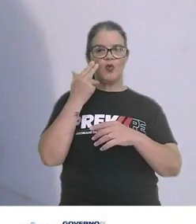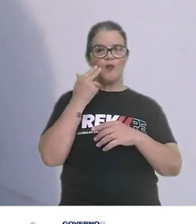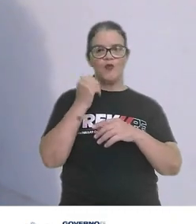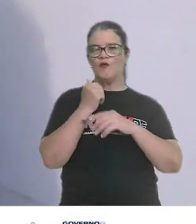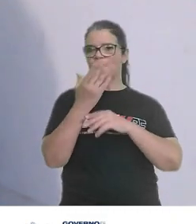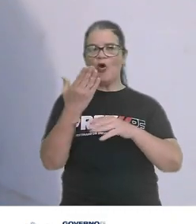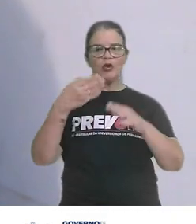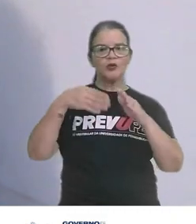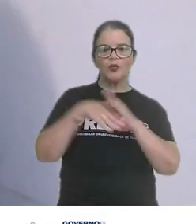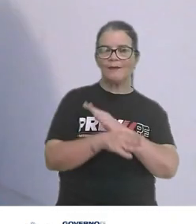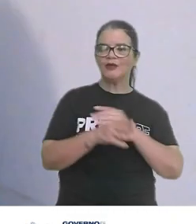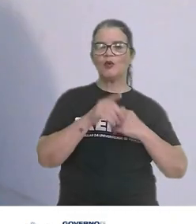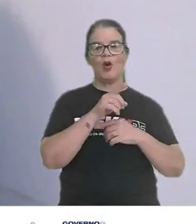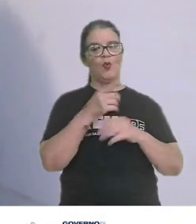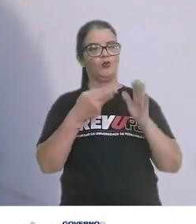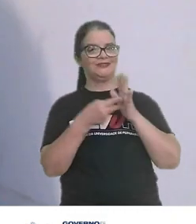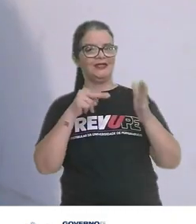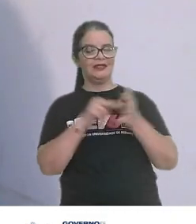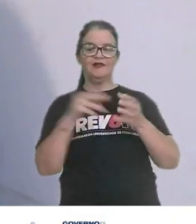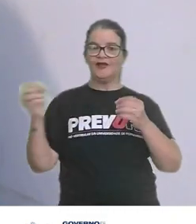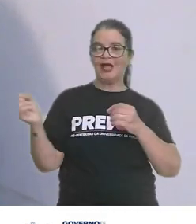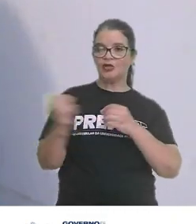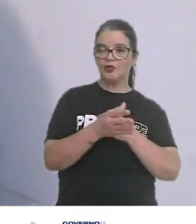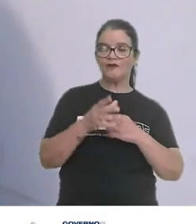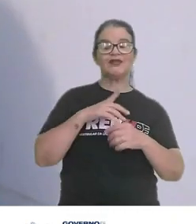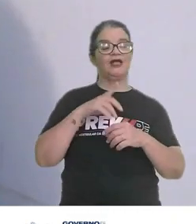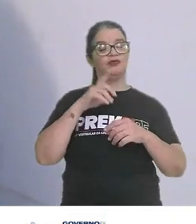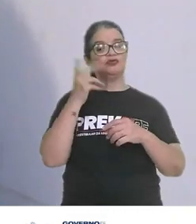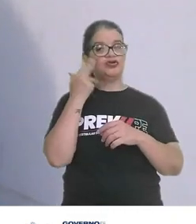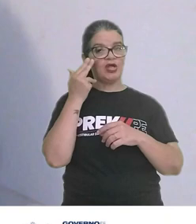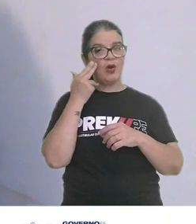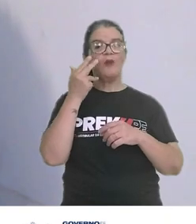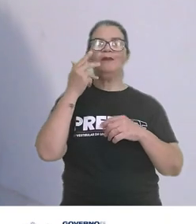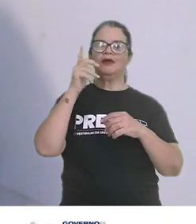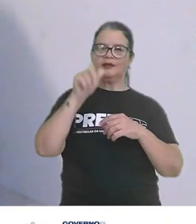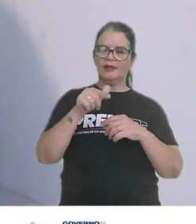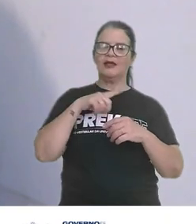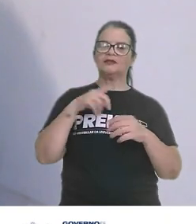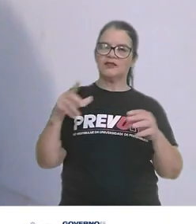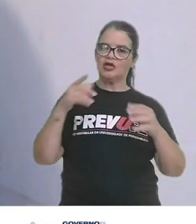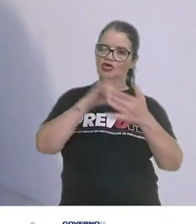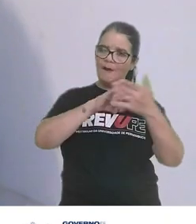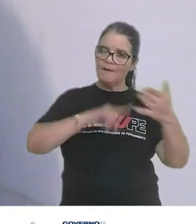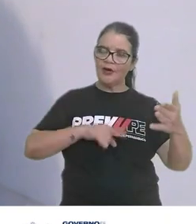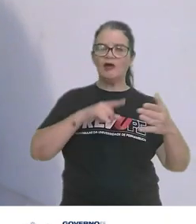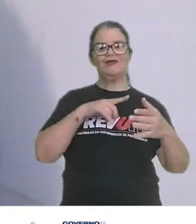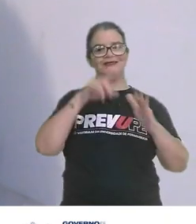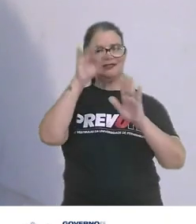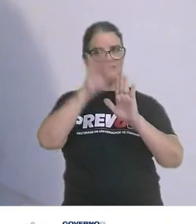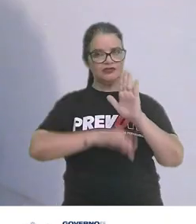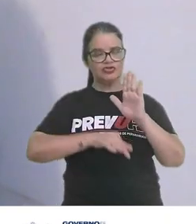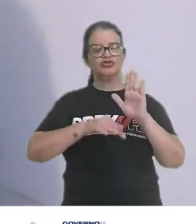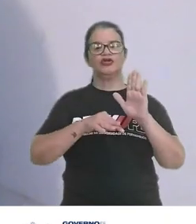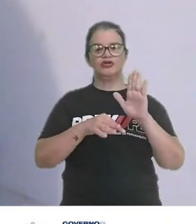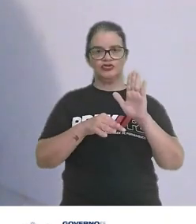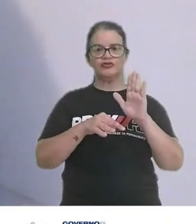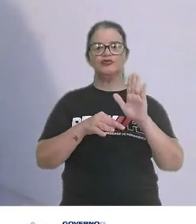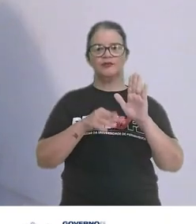comum, fora do habitual, um significado inusitado. Geralmente, né, nessas provas, esses textos